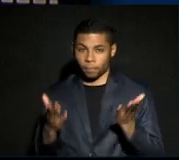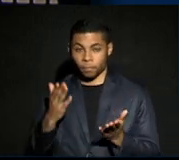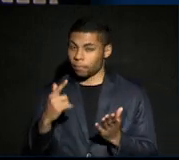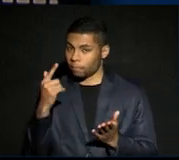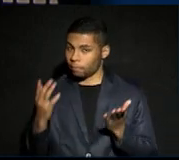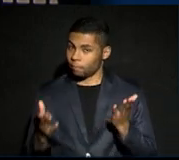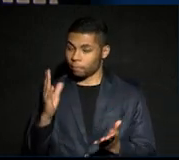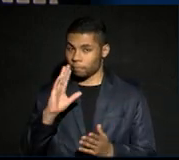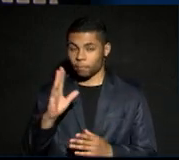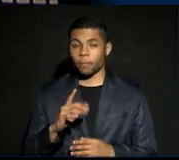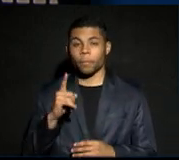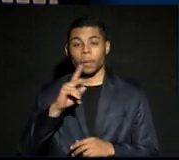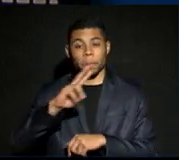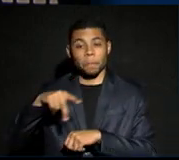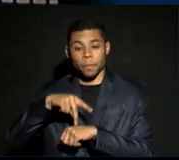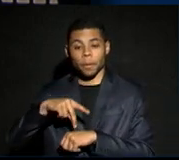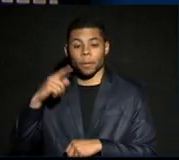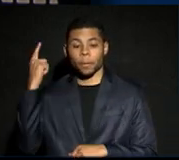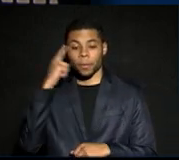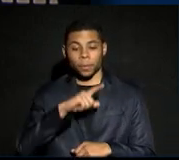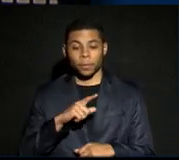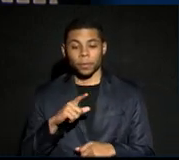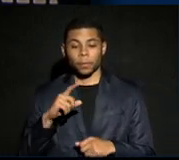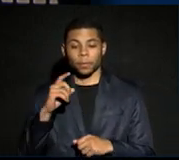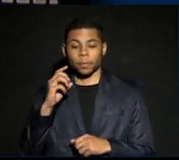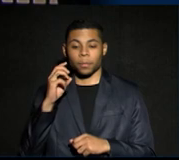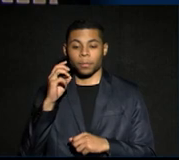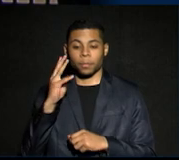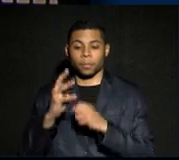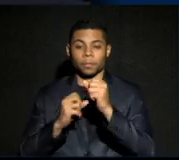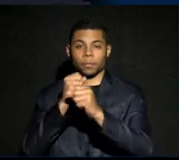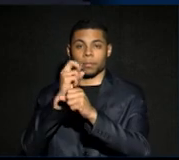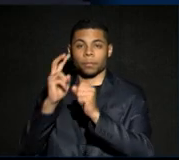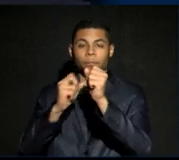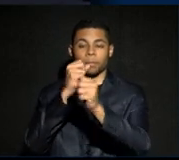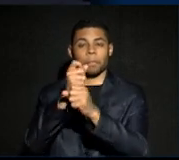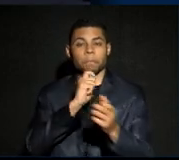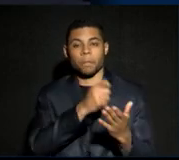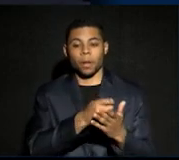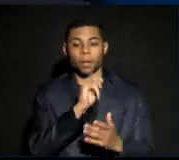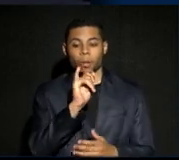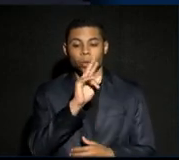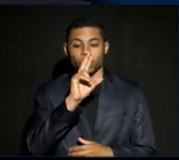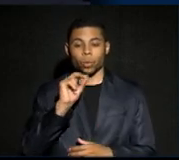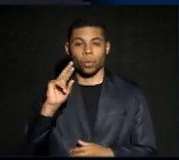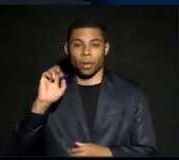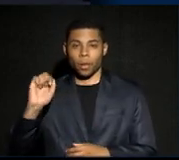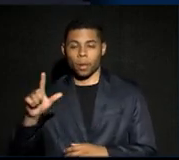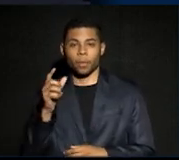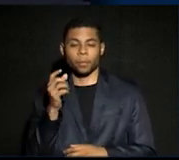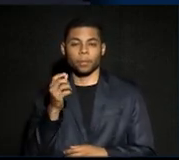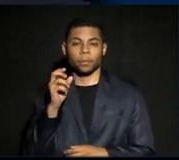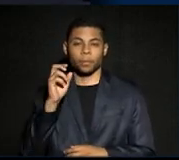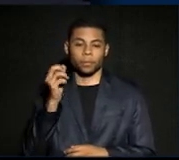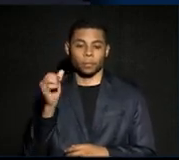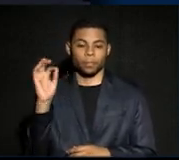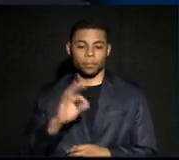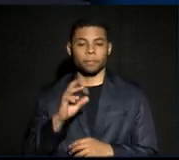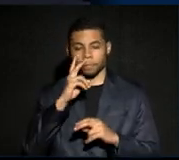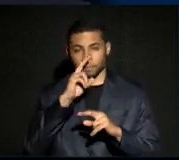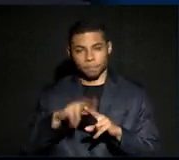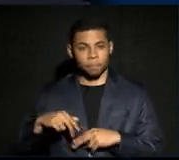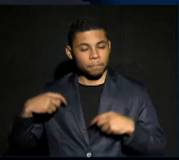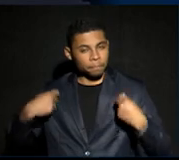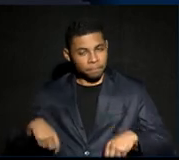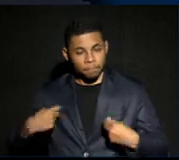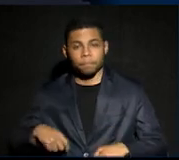mínima possibilidade do país se sustentar nos próximos 4, 5, 6 anos pagando juro real de 6%. Então, eu acho que vai ser necessária